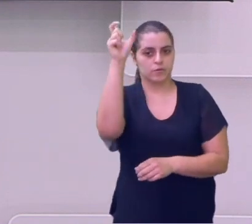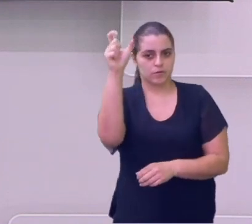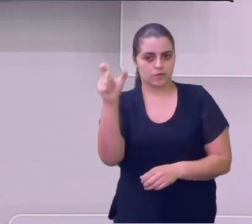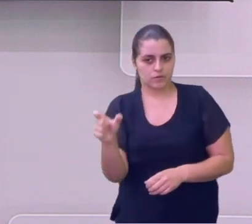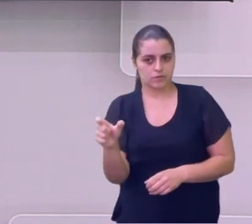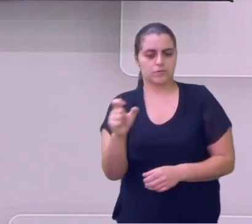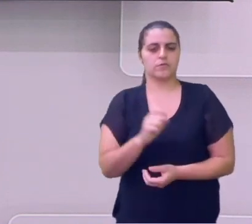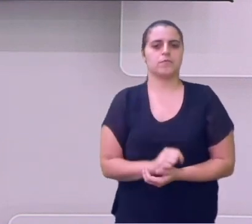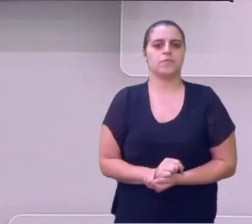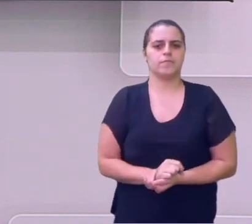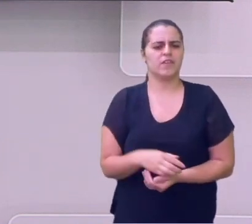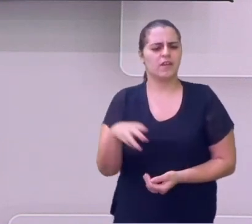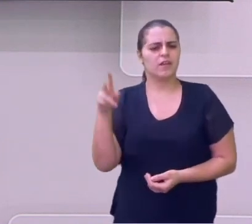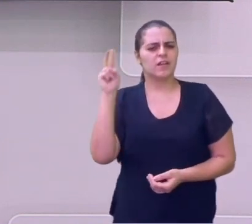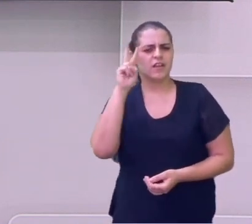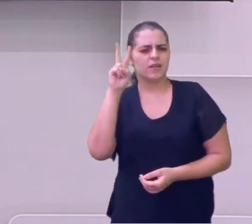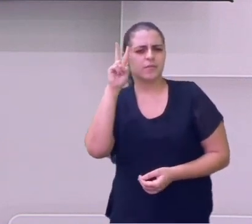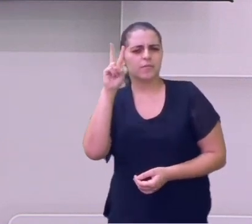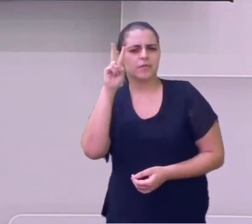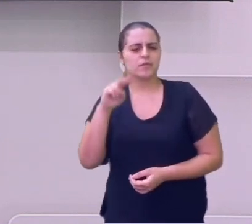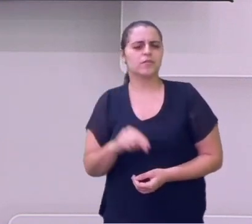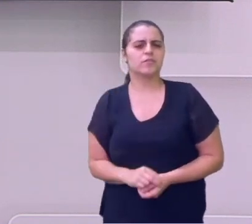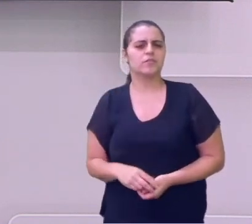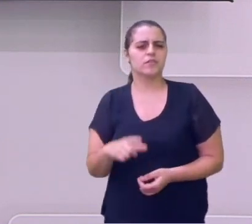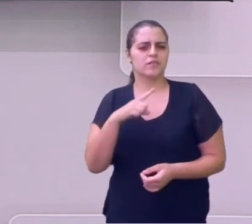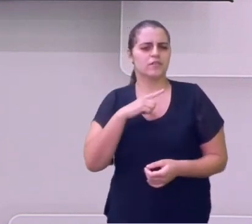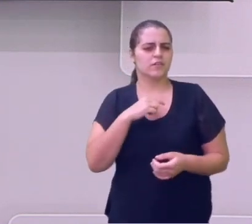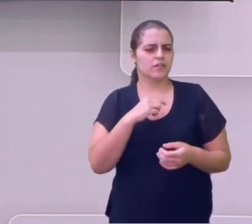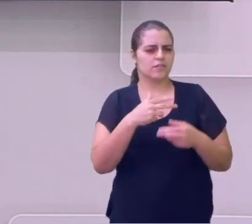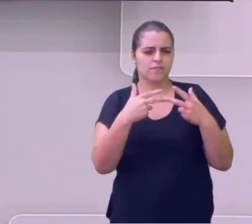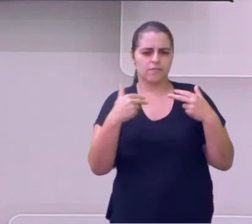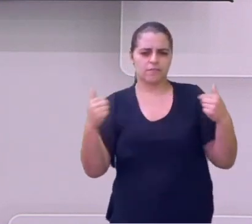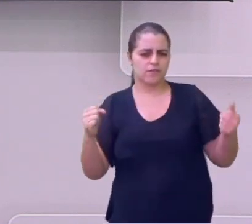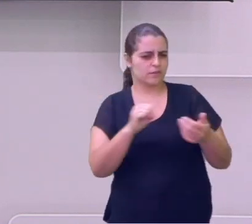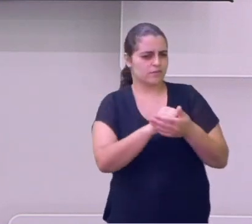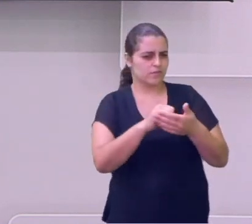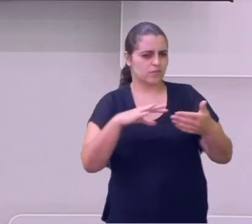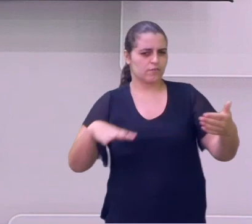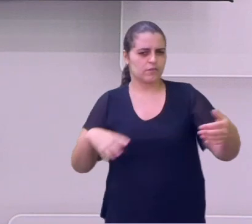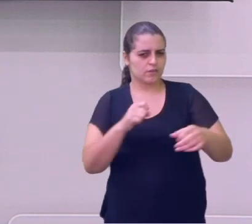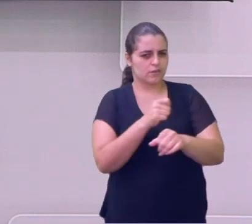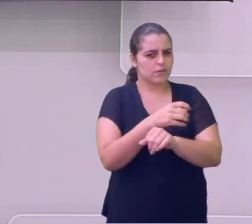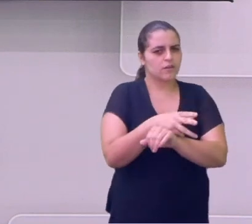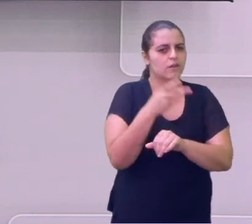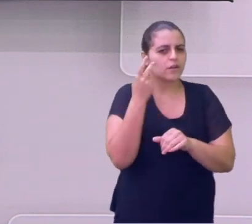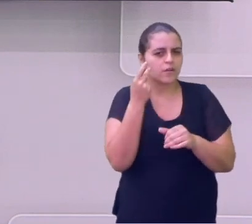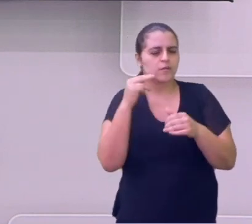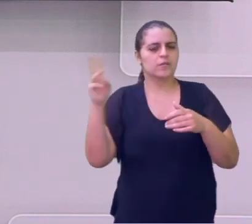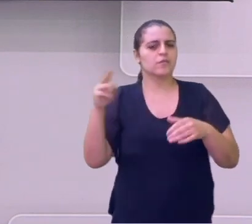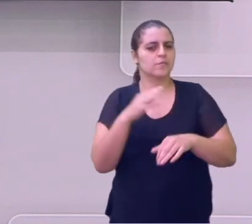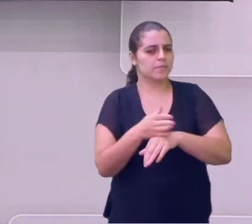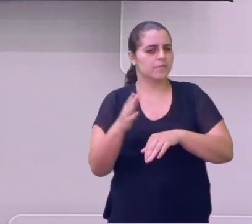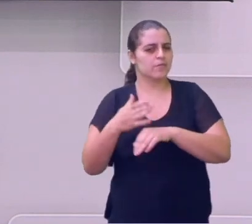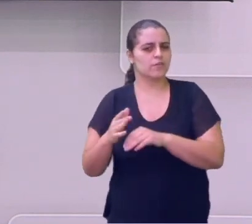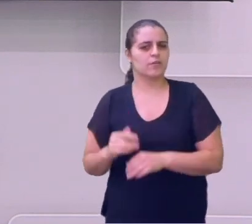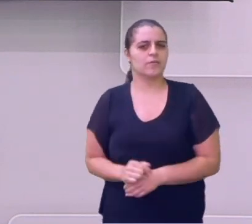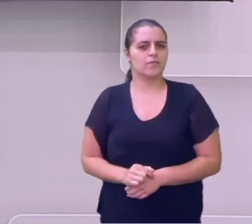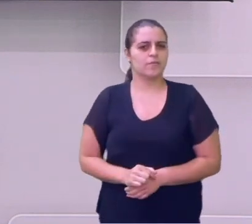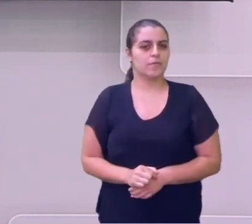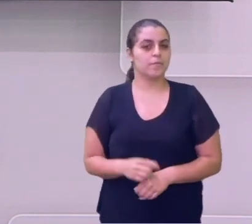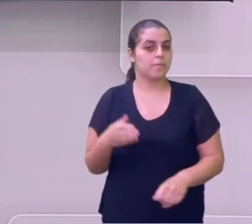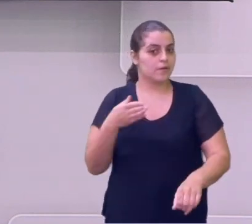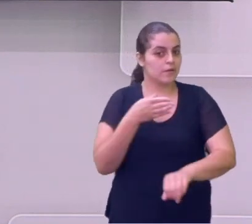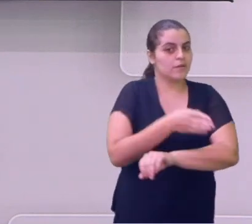bom? Lembrando que vocês têm muita atividade lá na plataforma para vocês praticarem, tá bom?